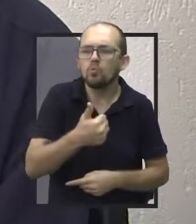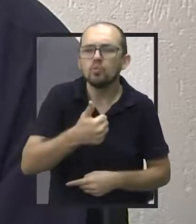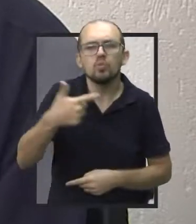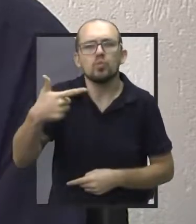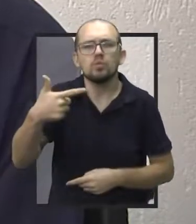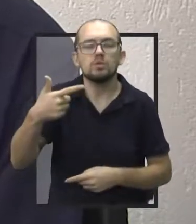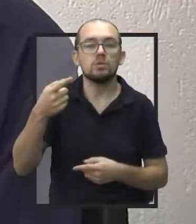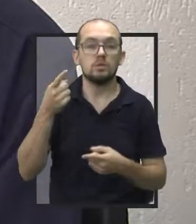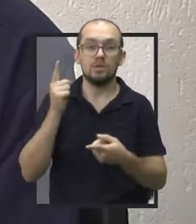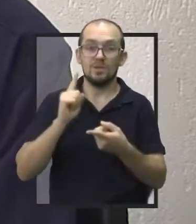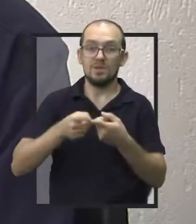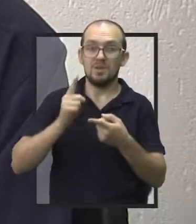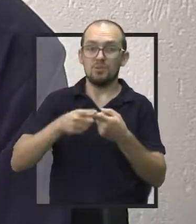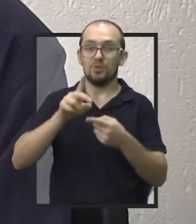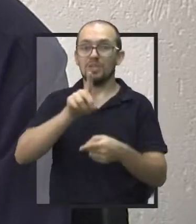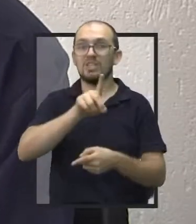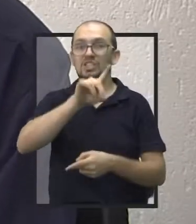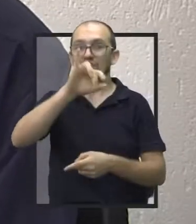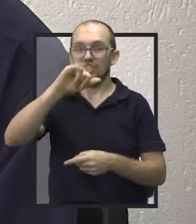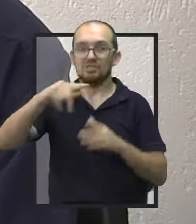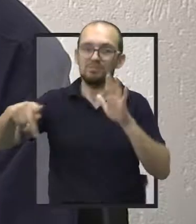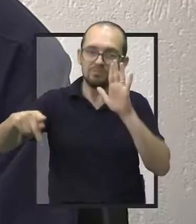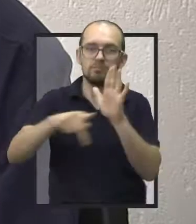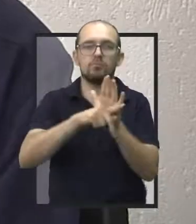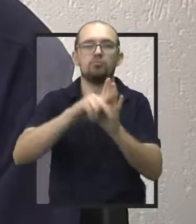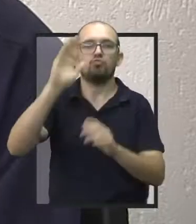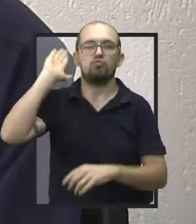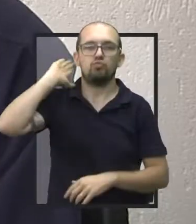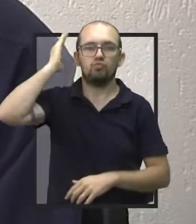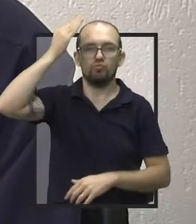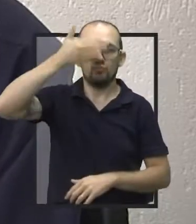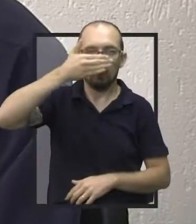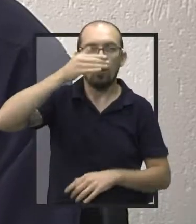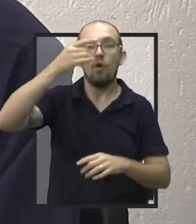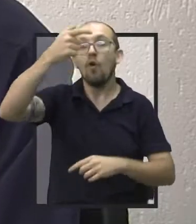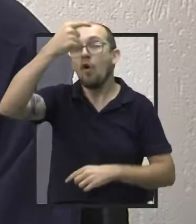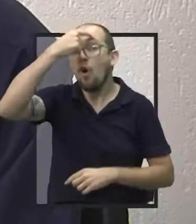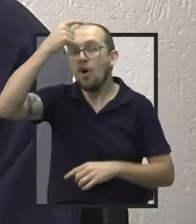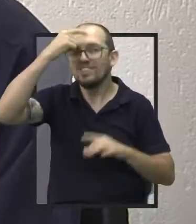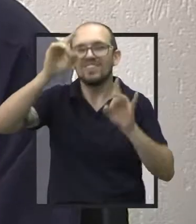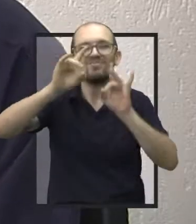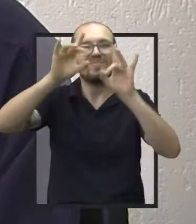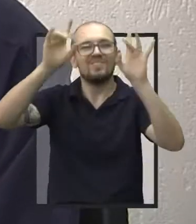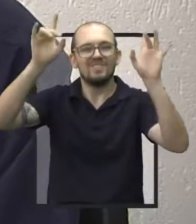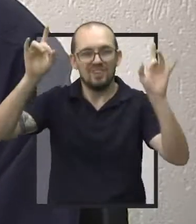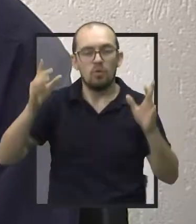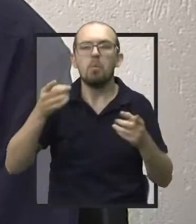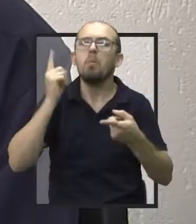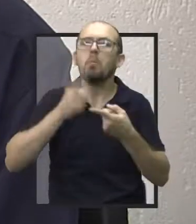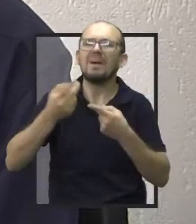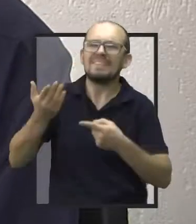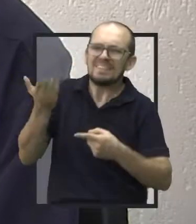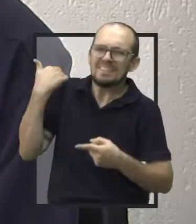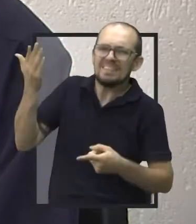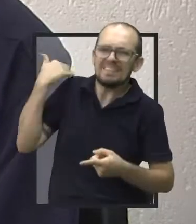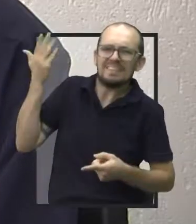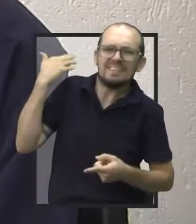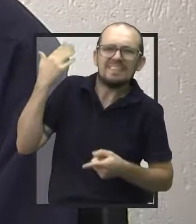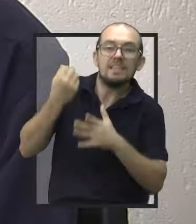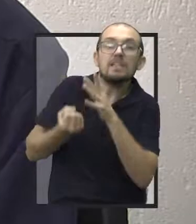da surdocegueira que em nossa cidade até pelo fato de ter sido o 1º seminário brasileiro de educação